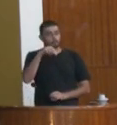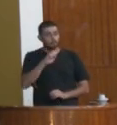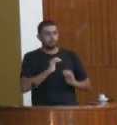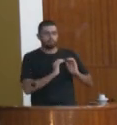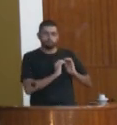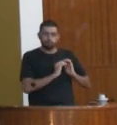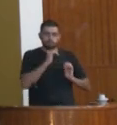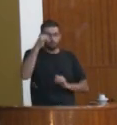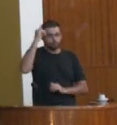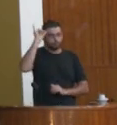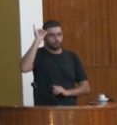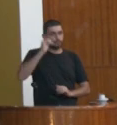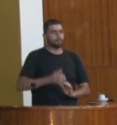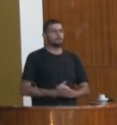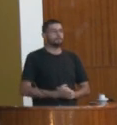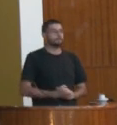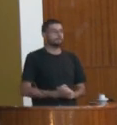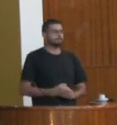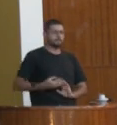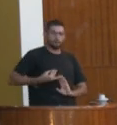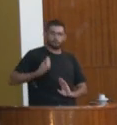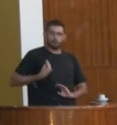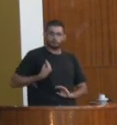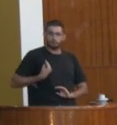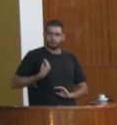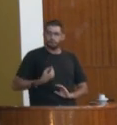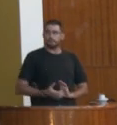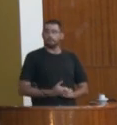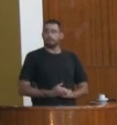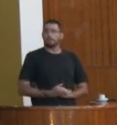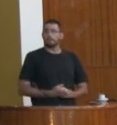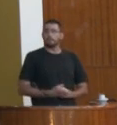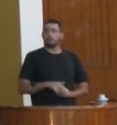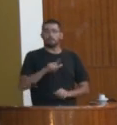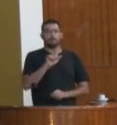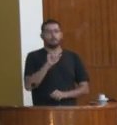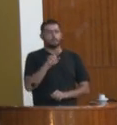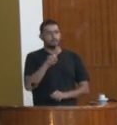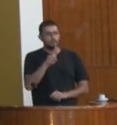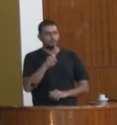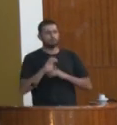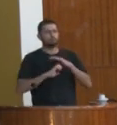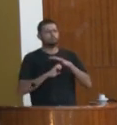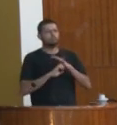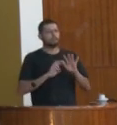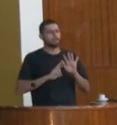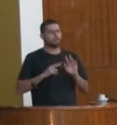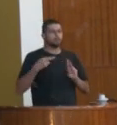Piraí. Também presente Larice de Souza, representando a empresa